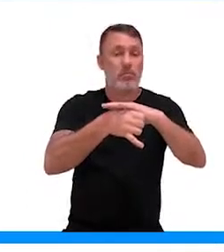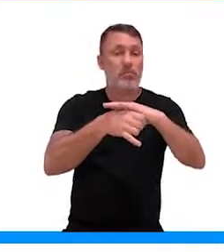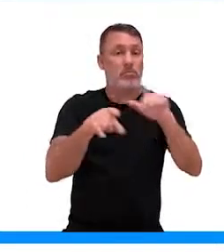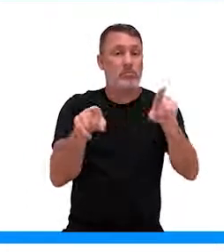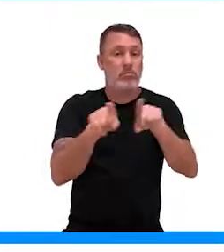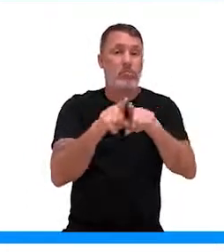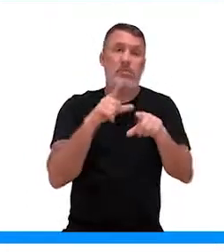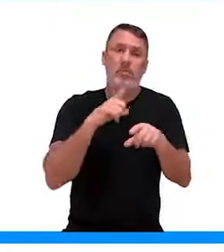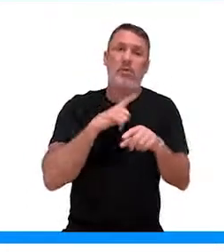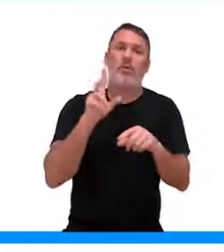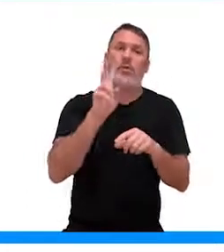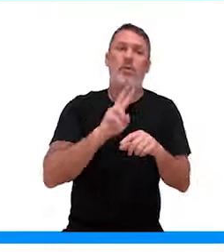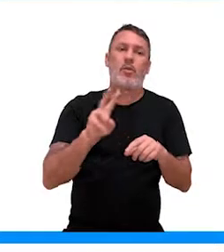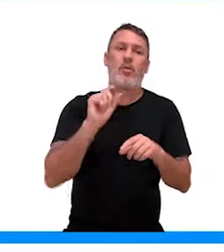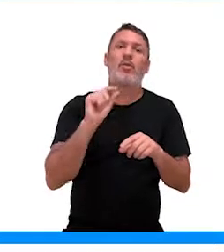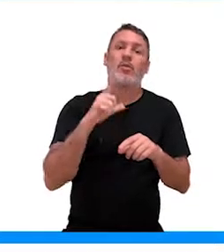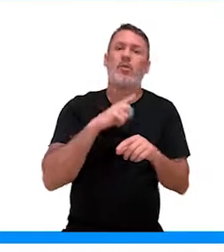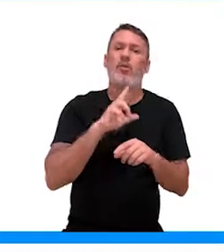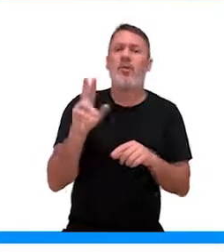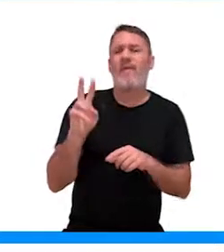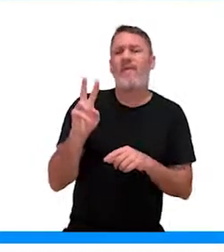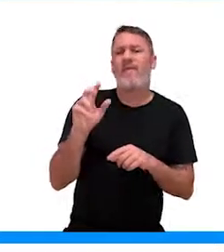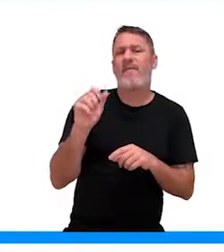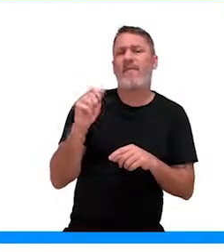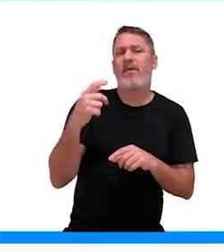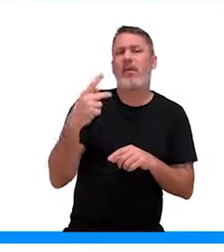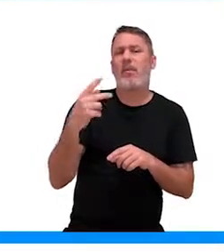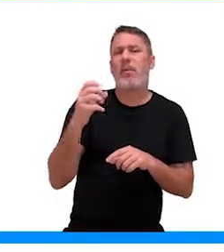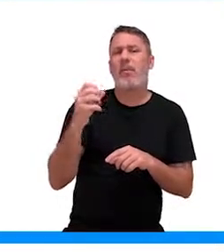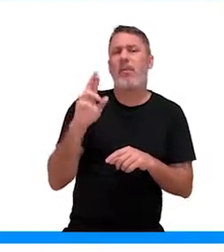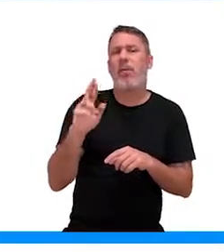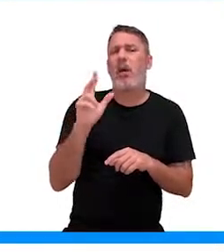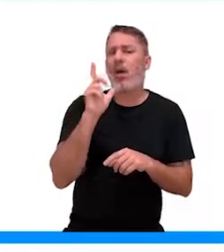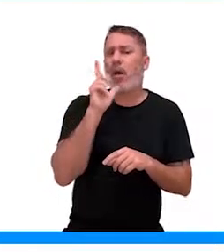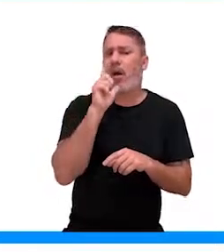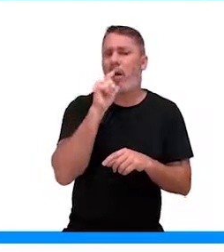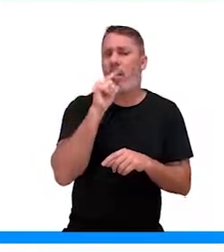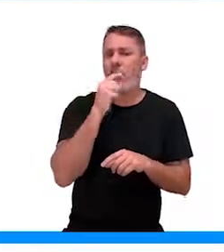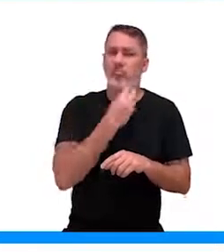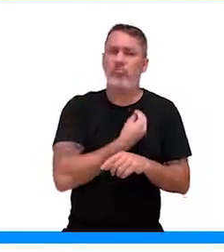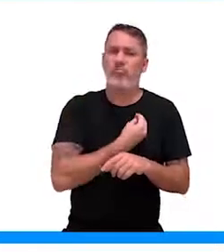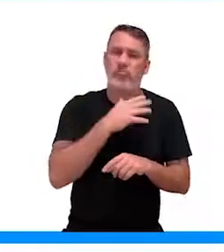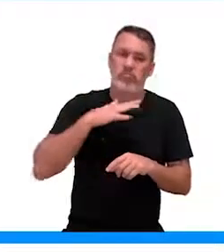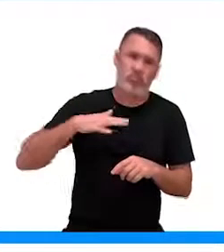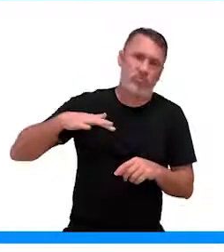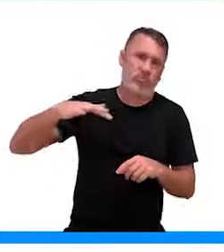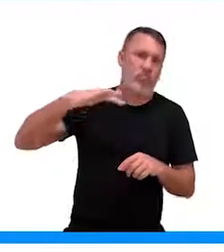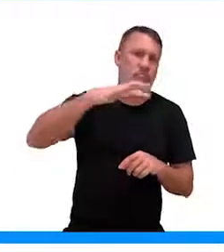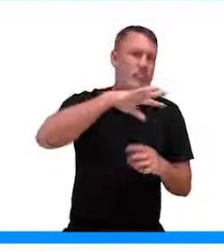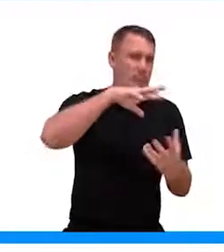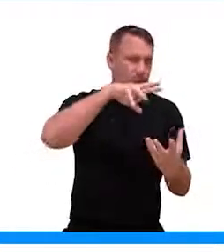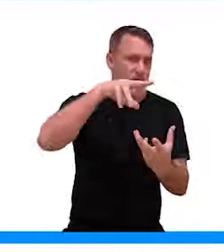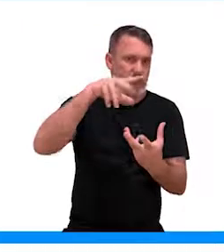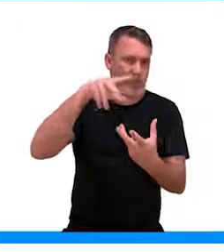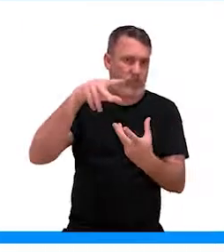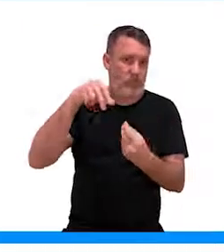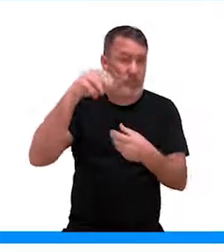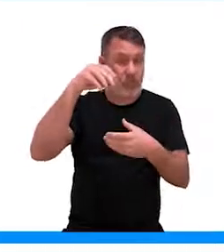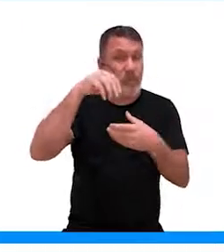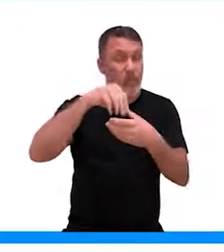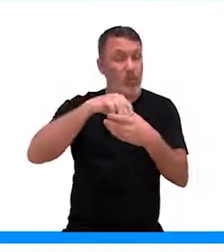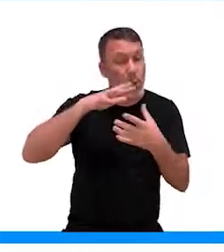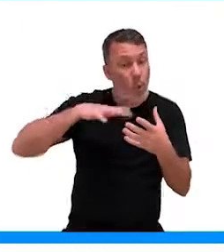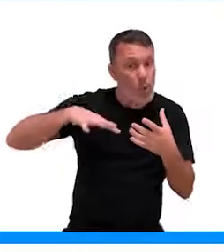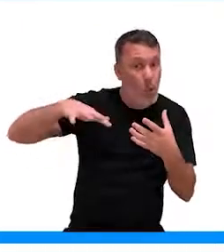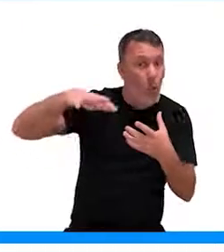além disso, claro, o vapor de água disponível no meio atmosférico. Então, a hidrosfera